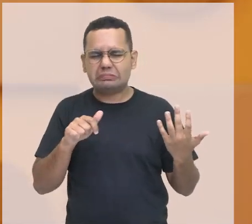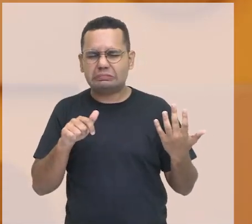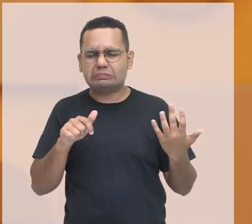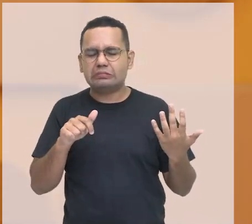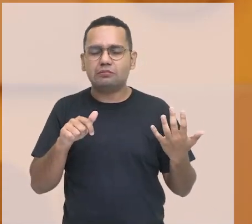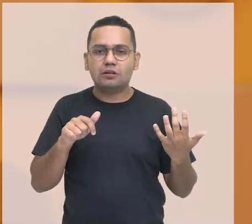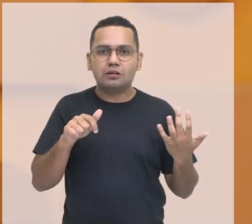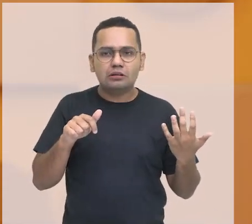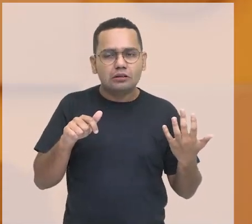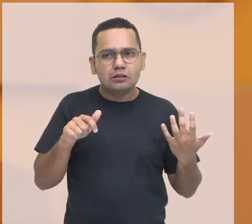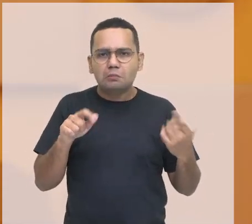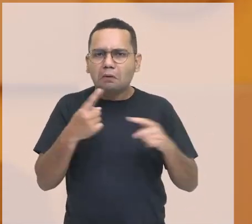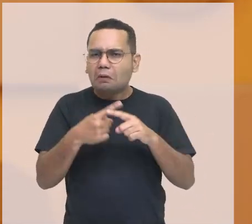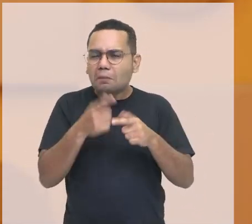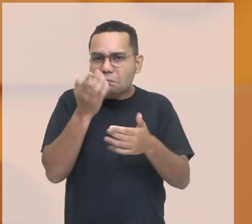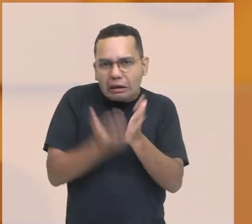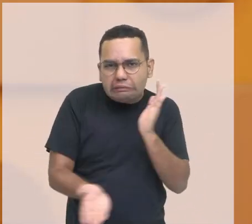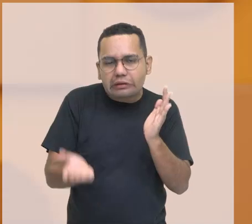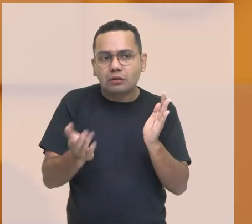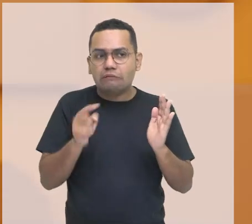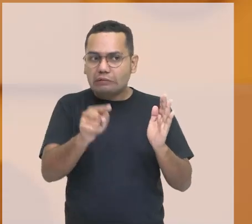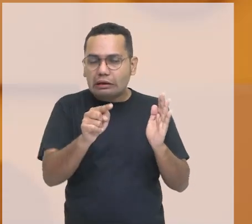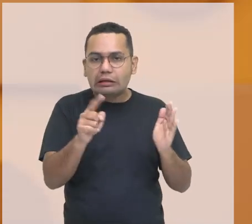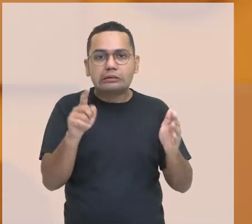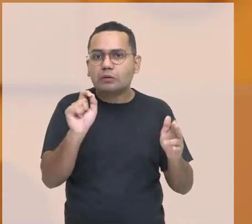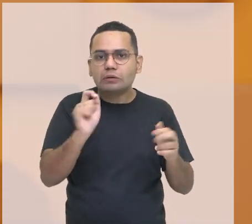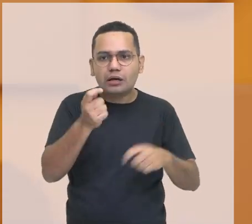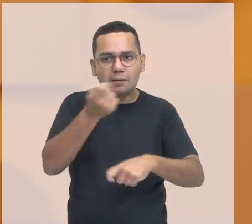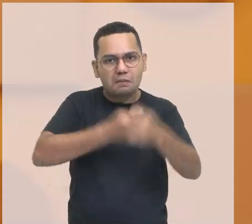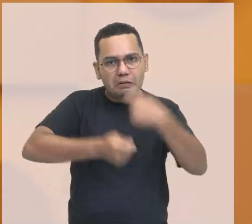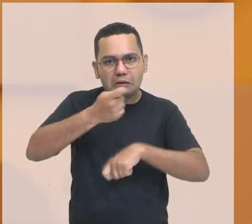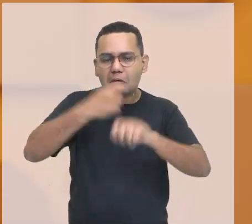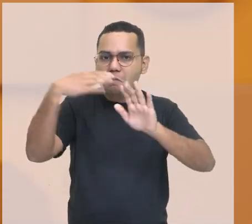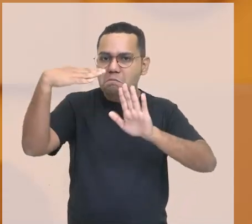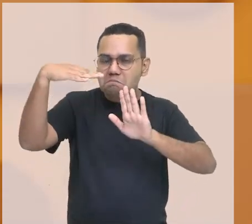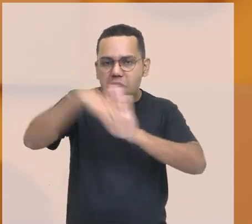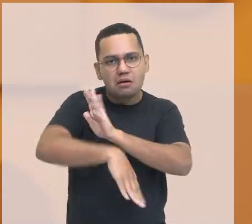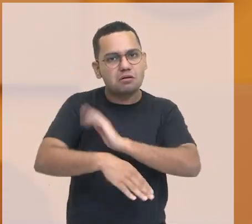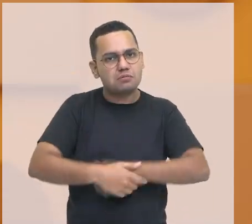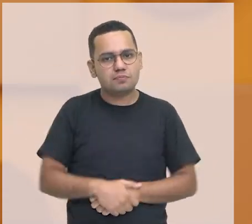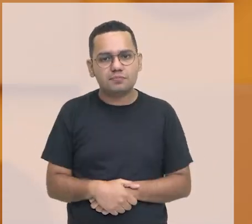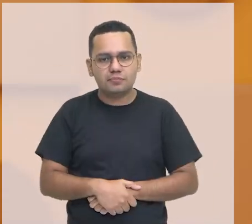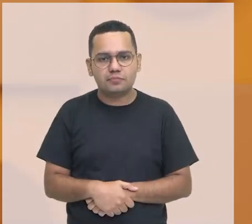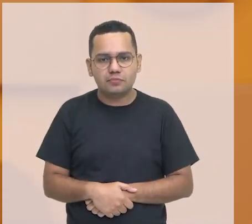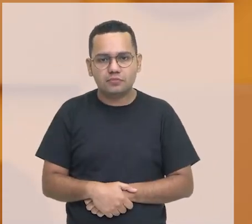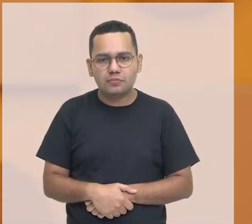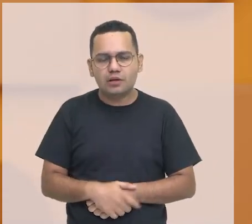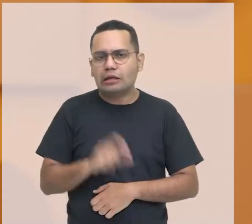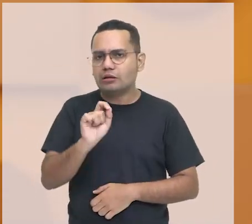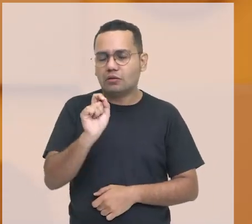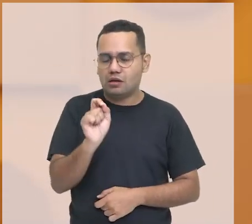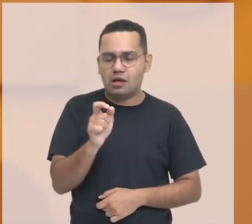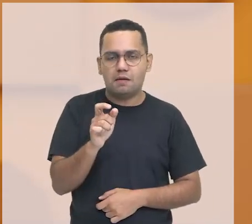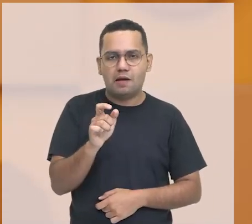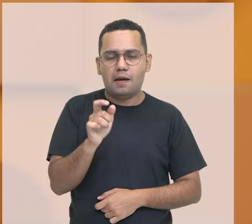crise econômica. Mais uma vez, quando tem crise econômica, política e moral,